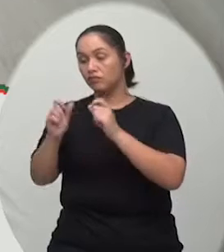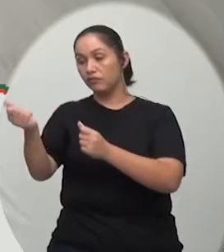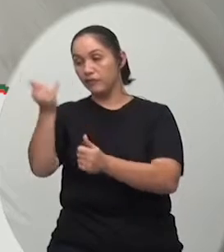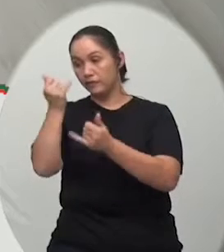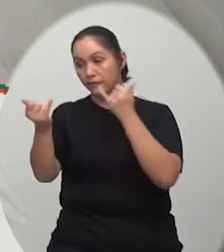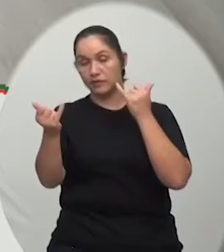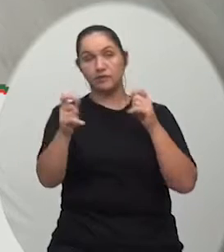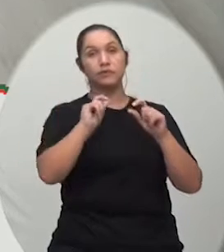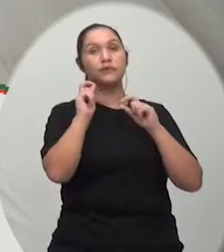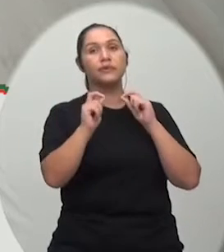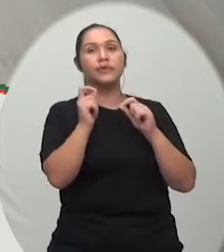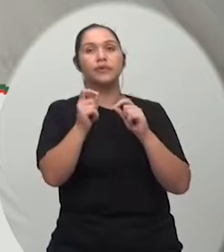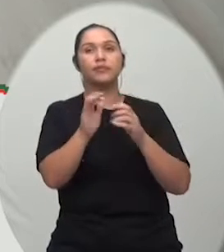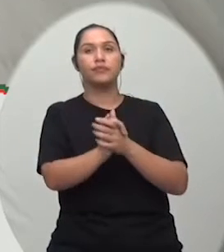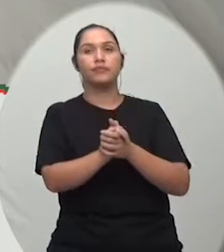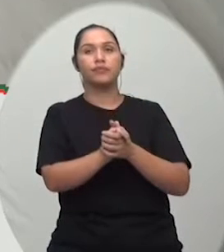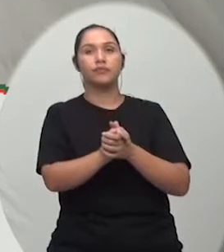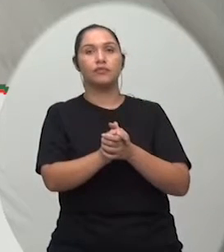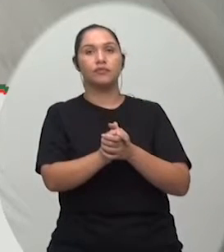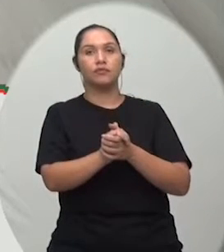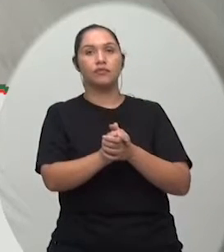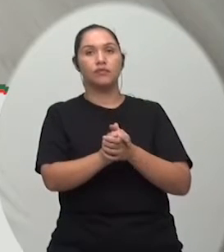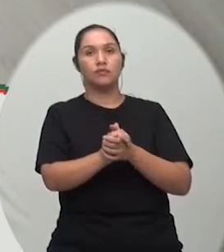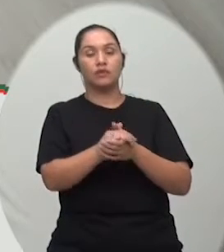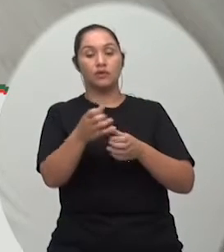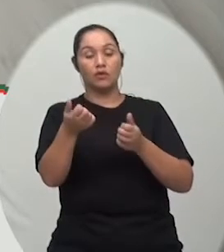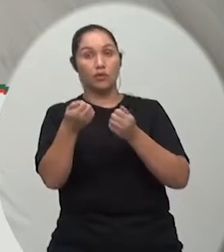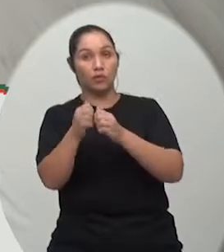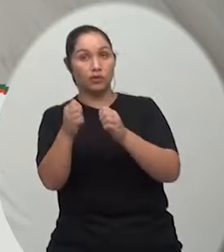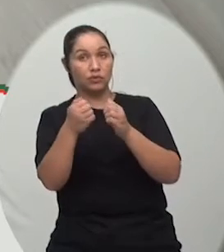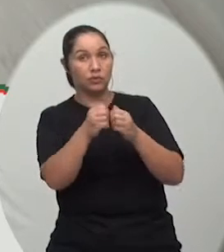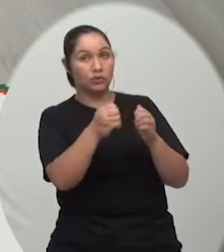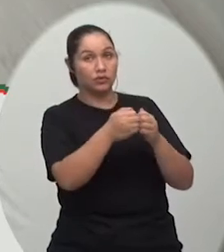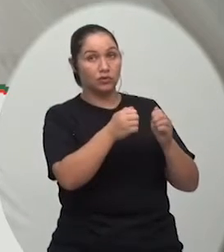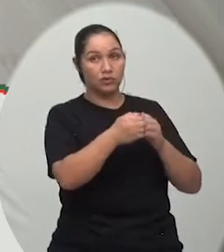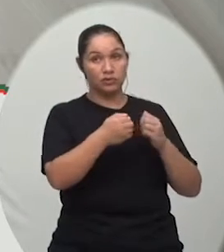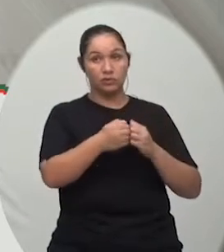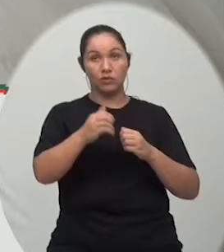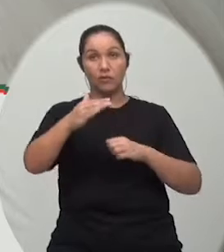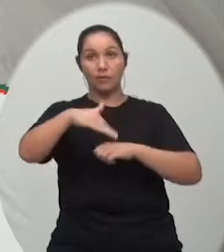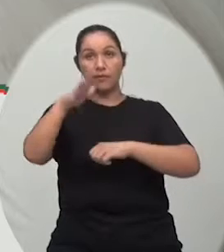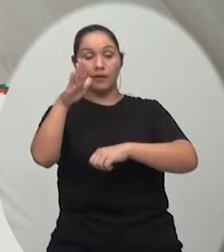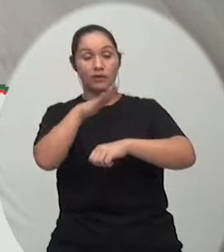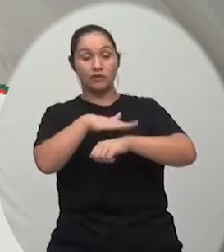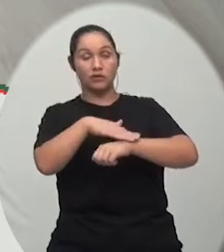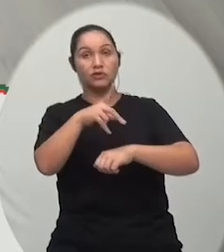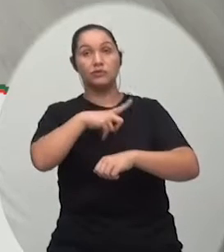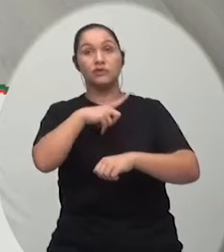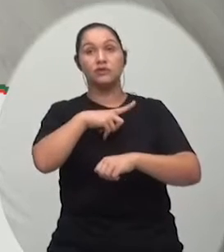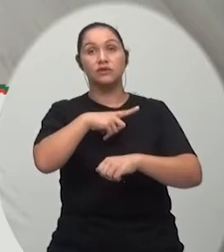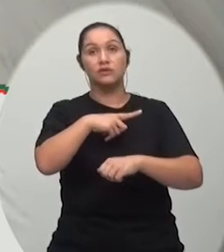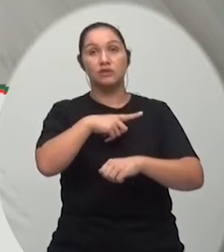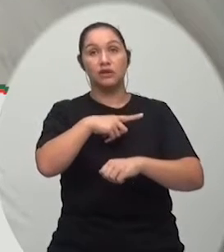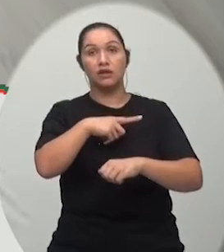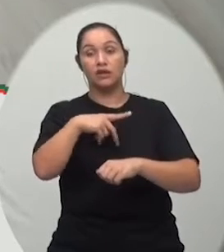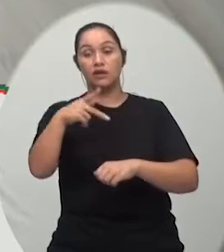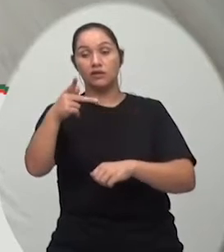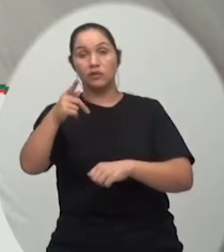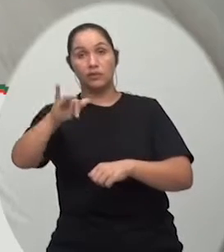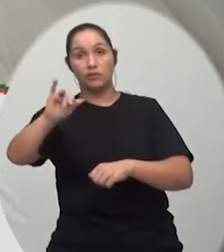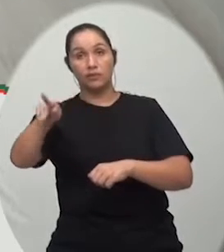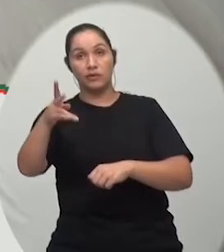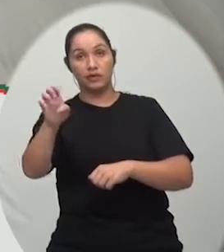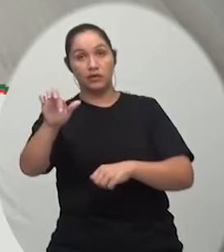informe se existe a possibilidade de ampliação da frota de ônibus no itinerário Centro-Pinheirinho, nos horários entre 18 e 19